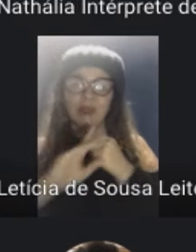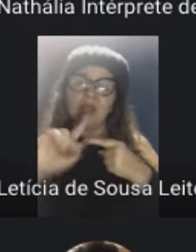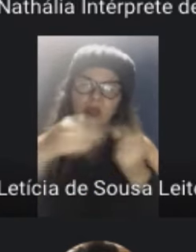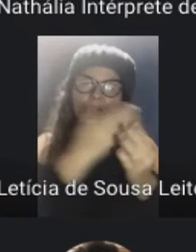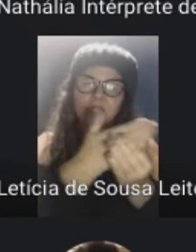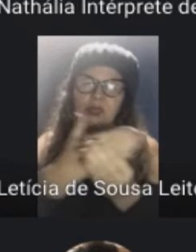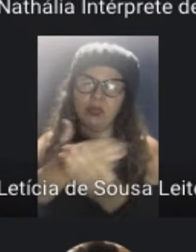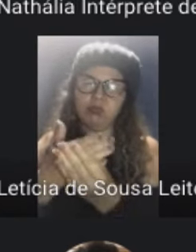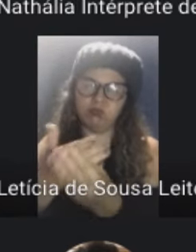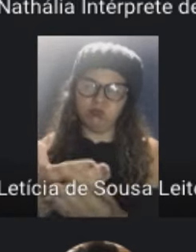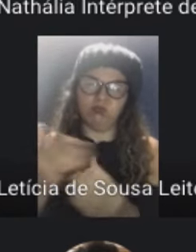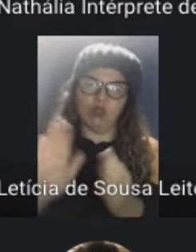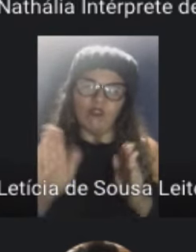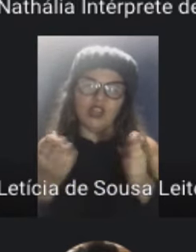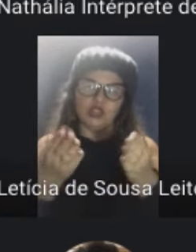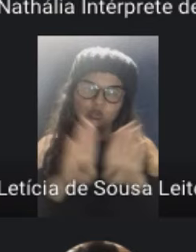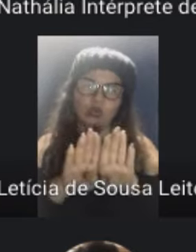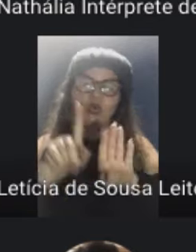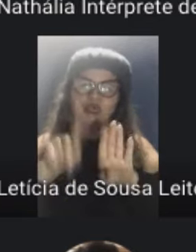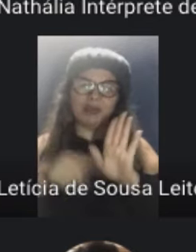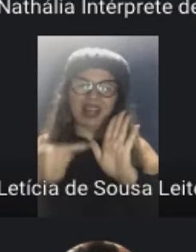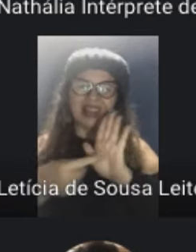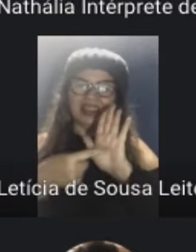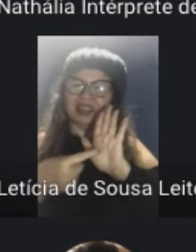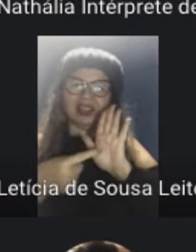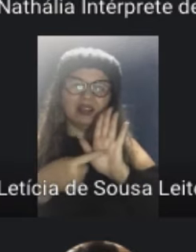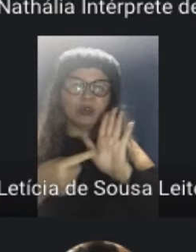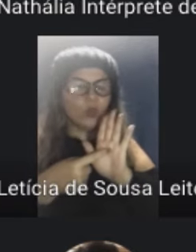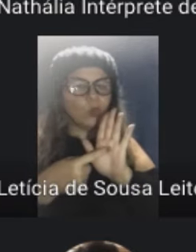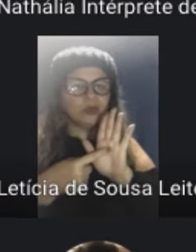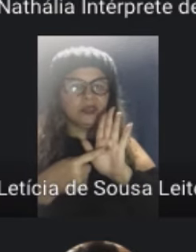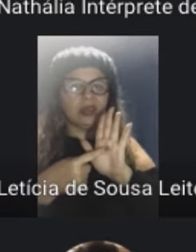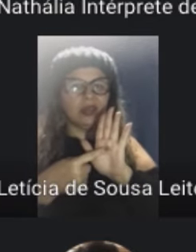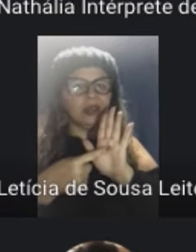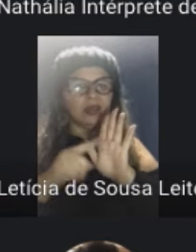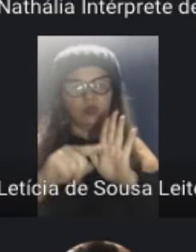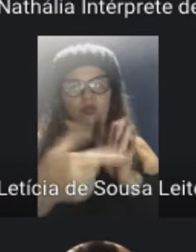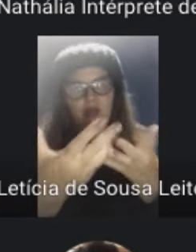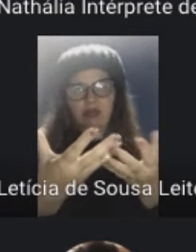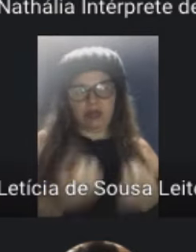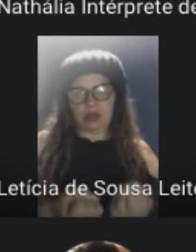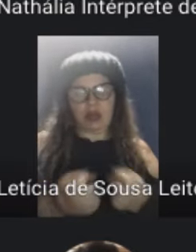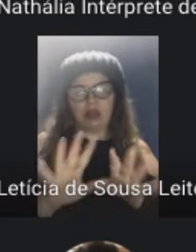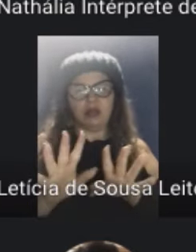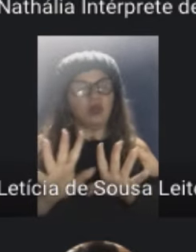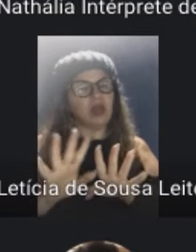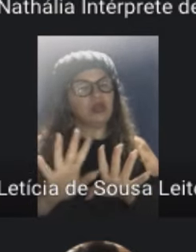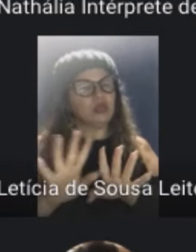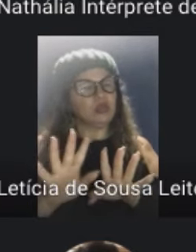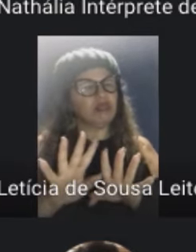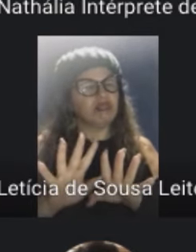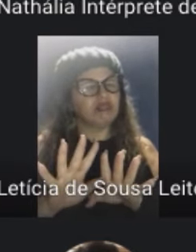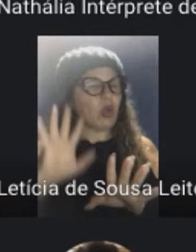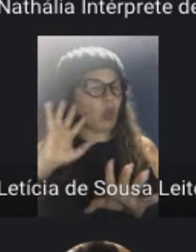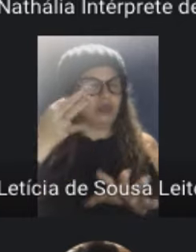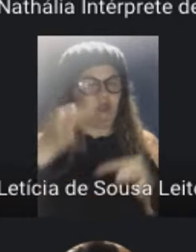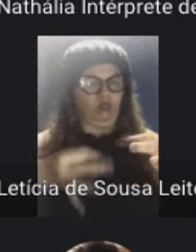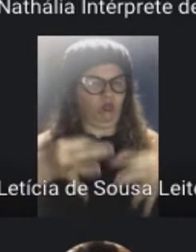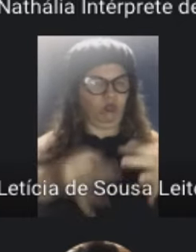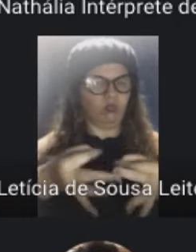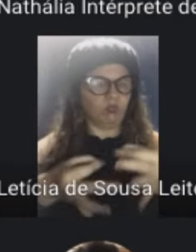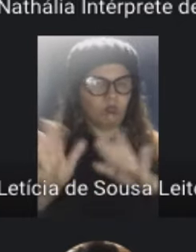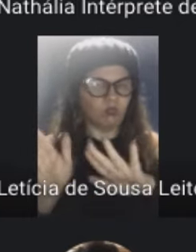denúncias não foram feitas, ou as denúncias não foram aceitas, salvo engano, nenhum caso chegou a ter que ser julgado, né? Então, não